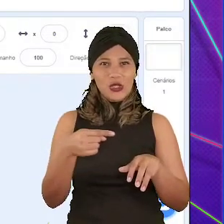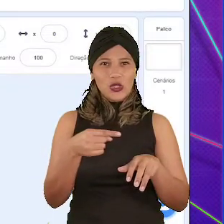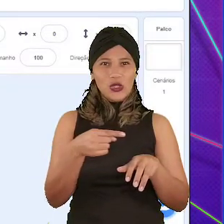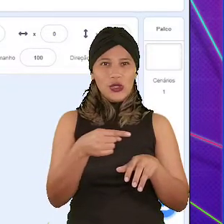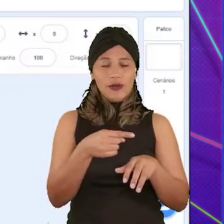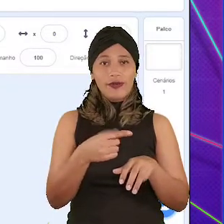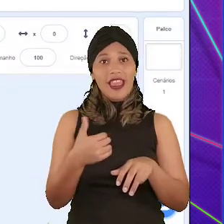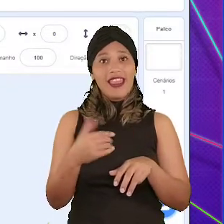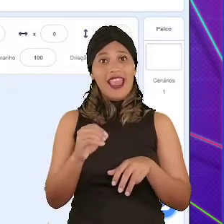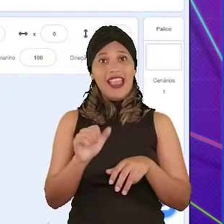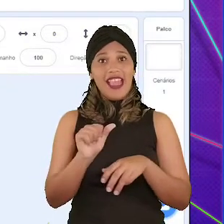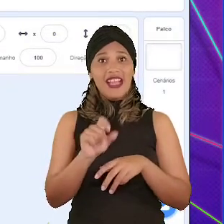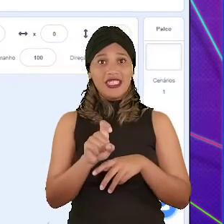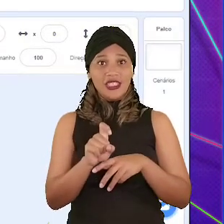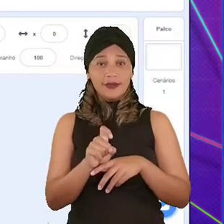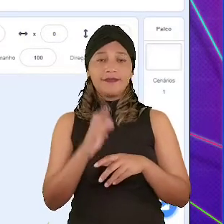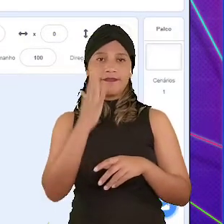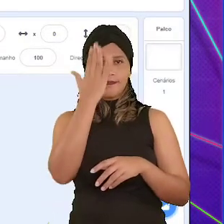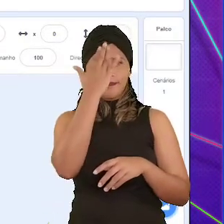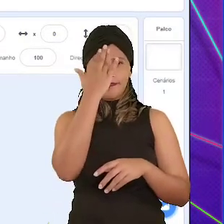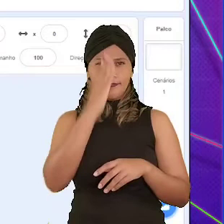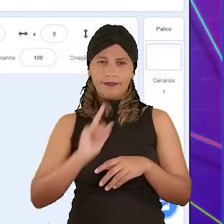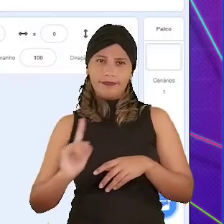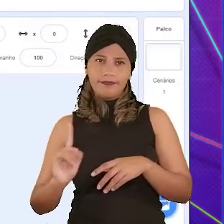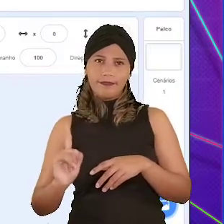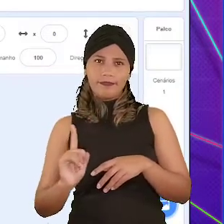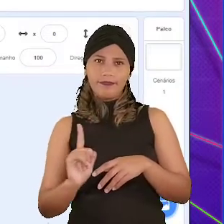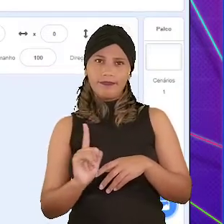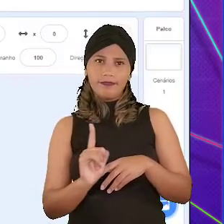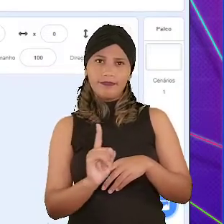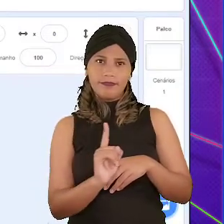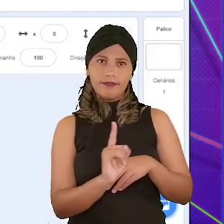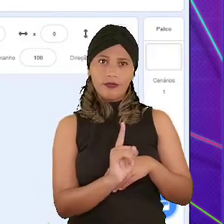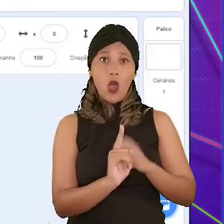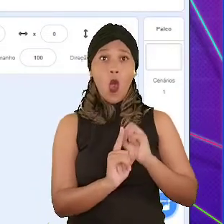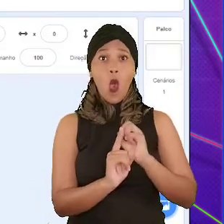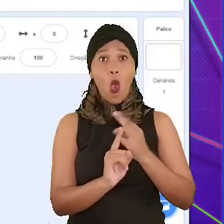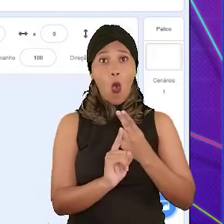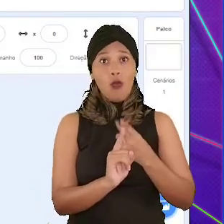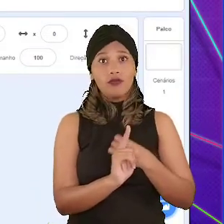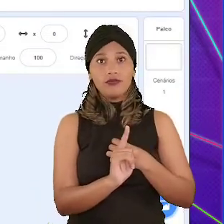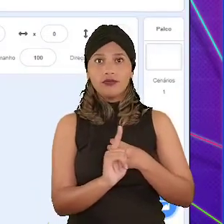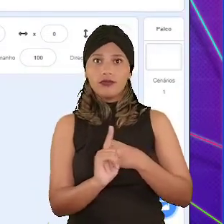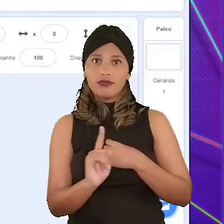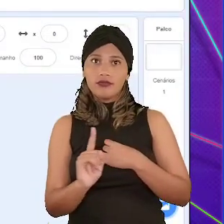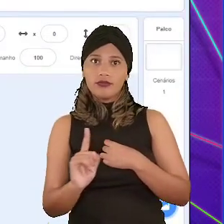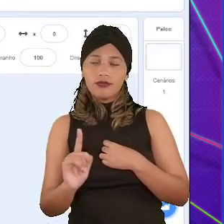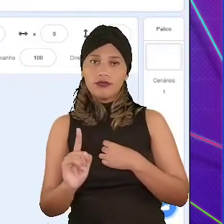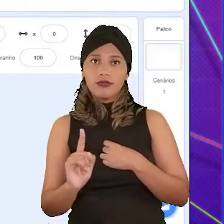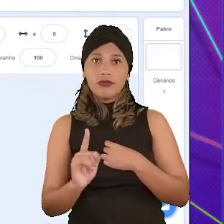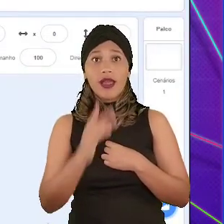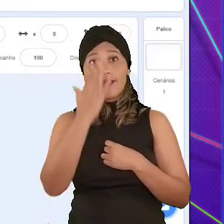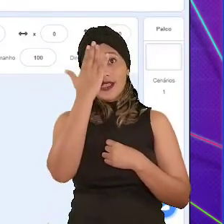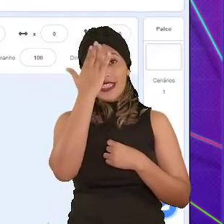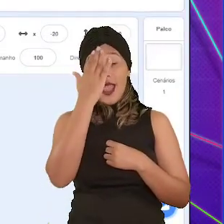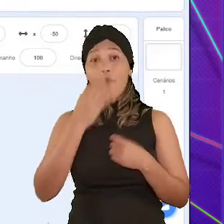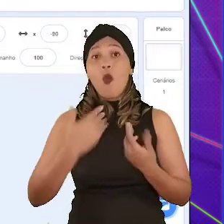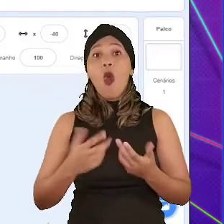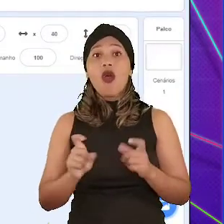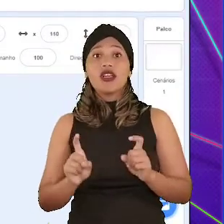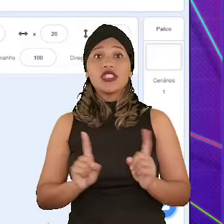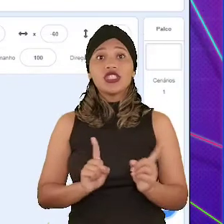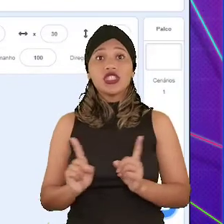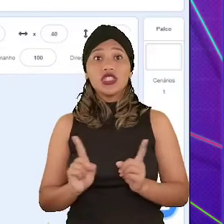adicione 10x já sabemos que com essa sequência podemos movimentar nosso personagem para os lados porém visualmente nosso